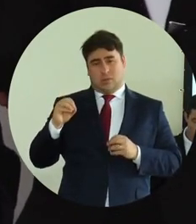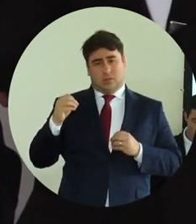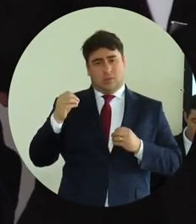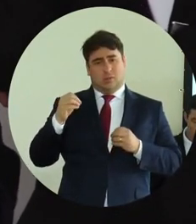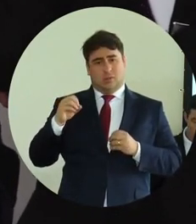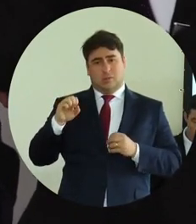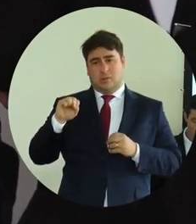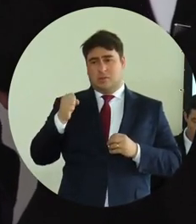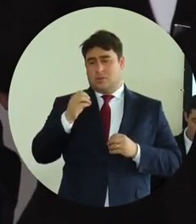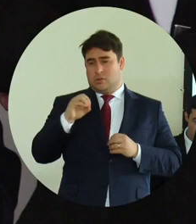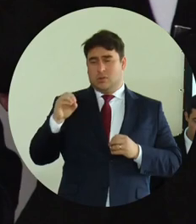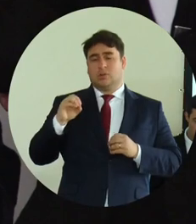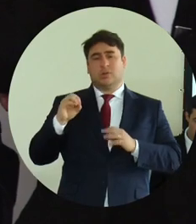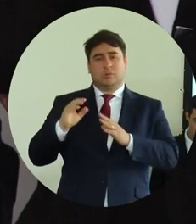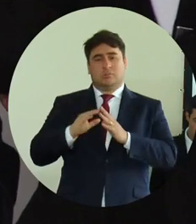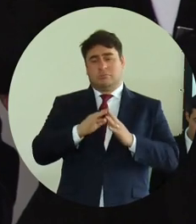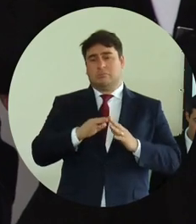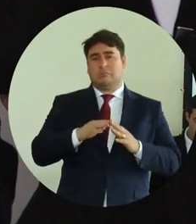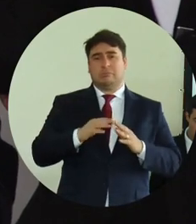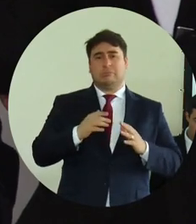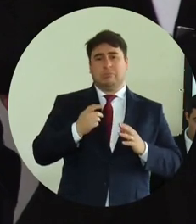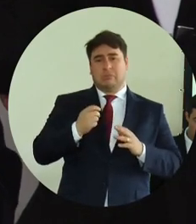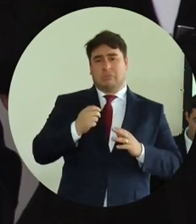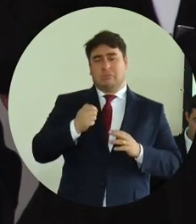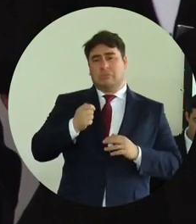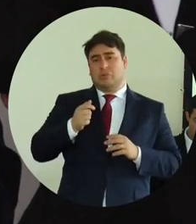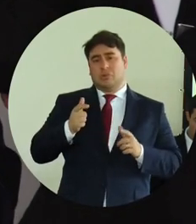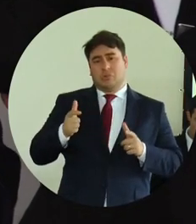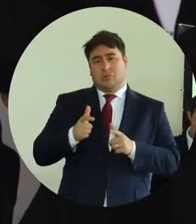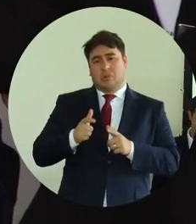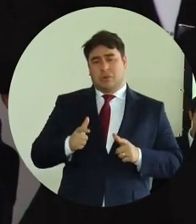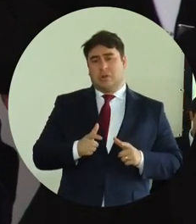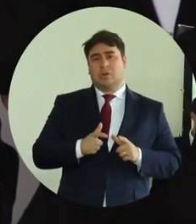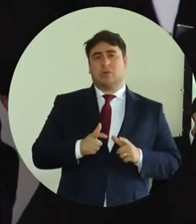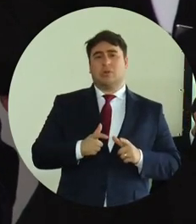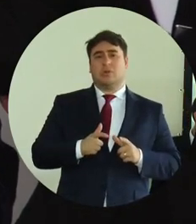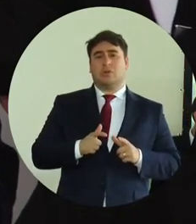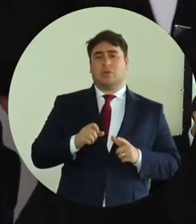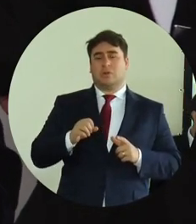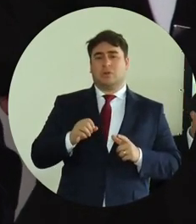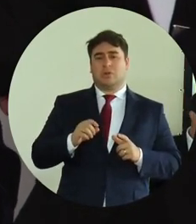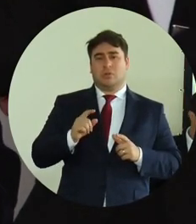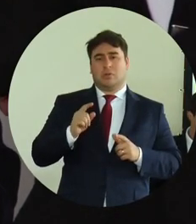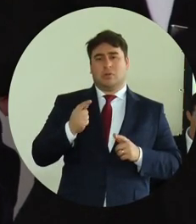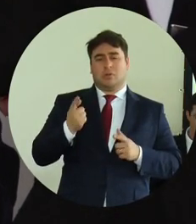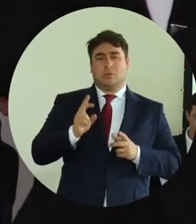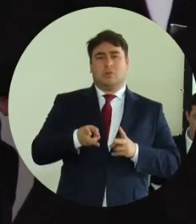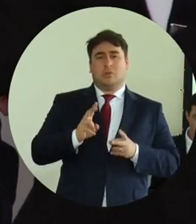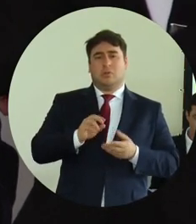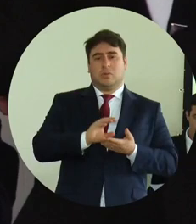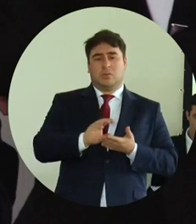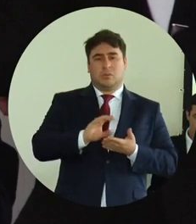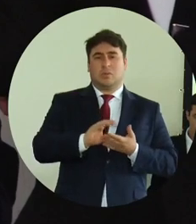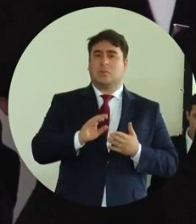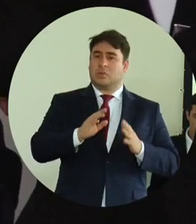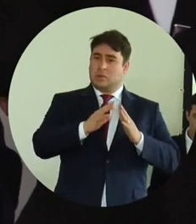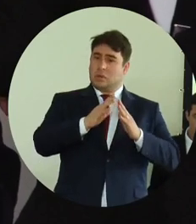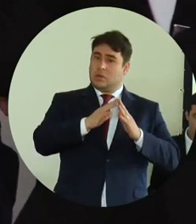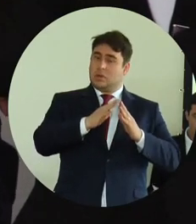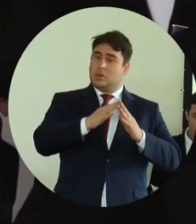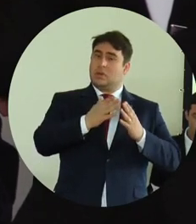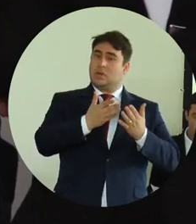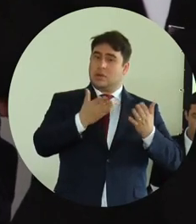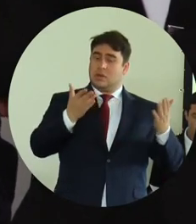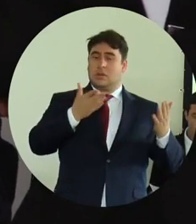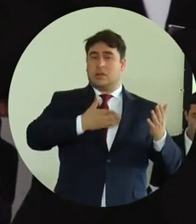deu 800 casas certas. São um pouco menores, estão com o mesmo investimento, elas são um pouco maiores, as casas,